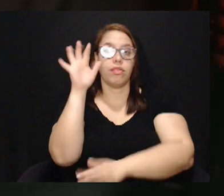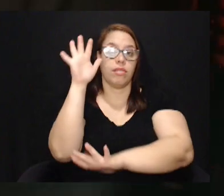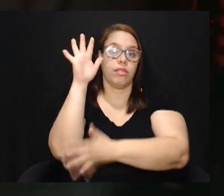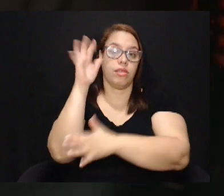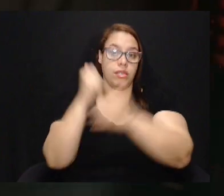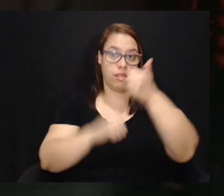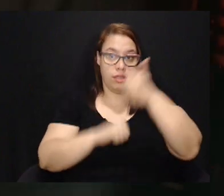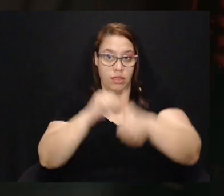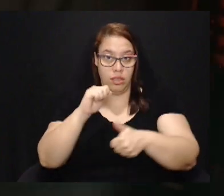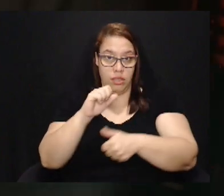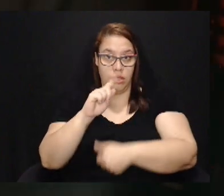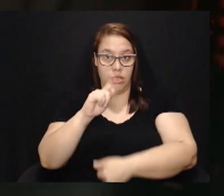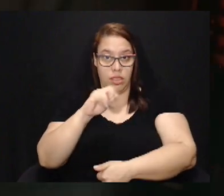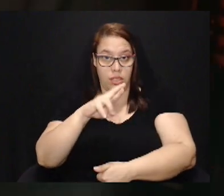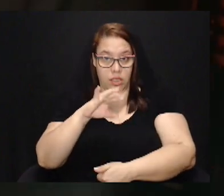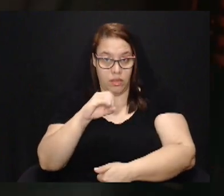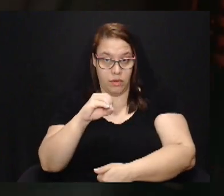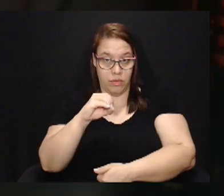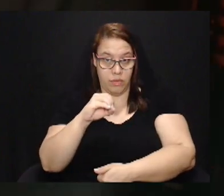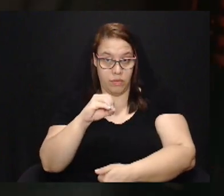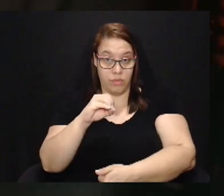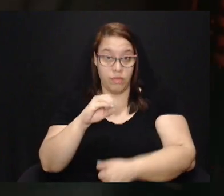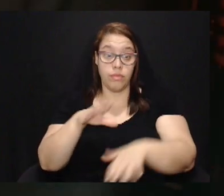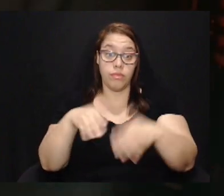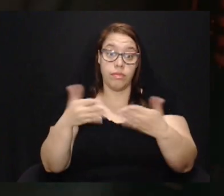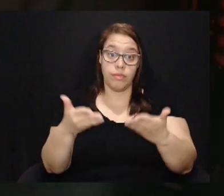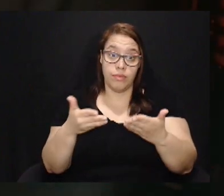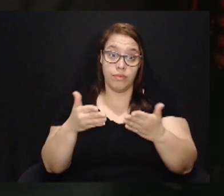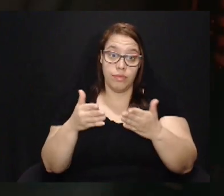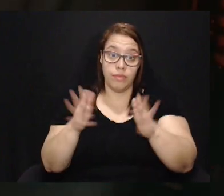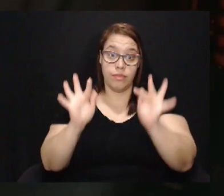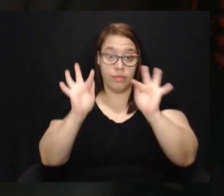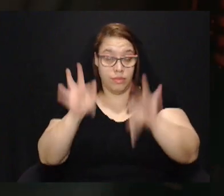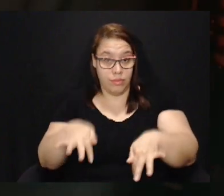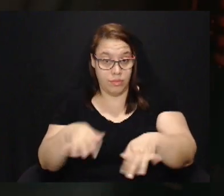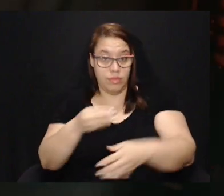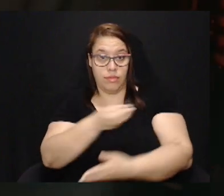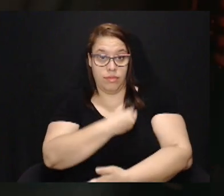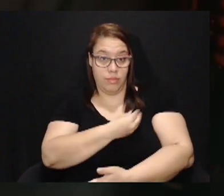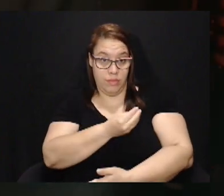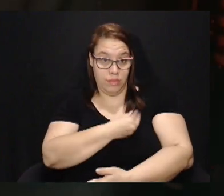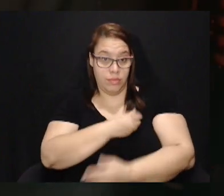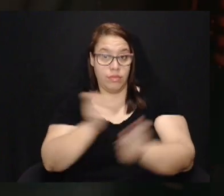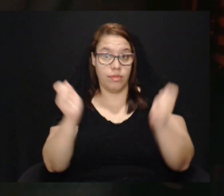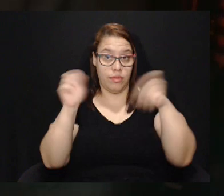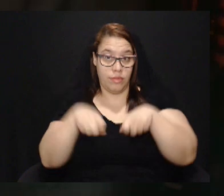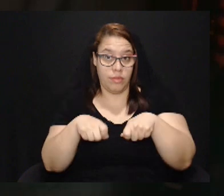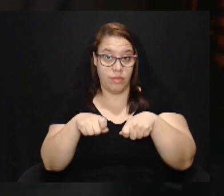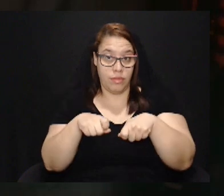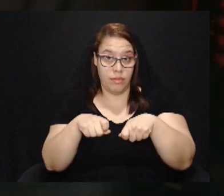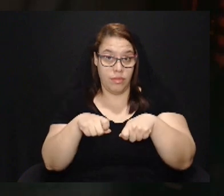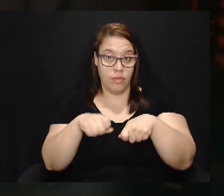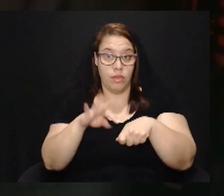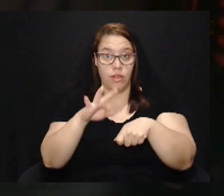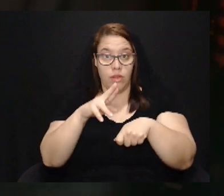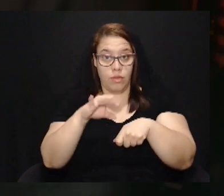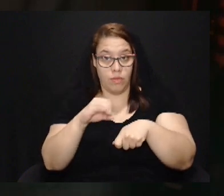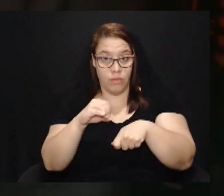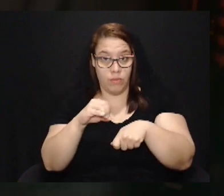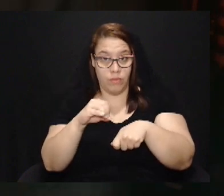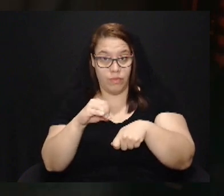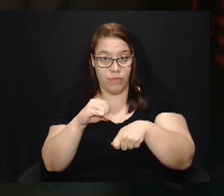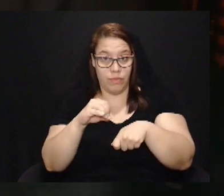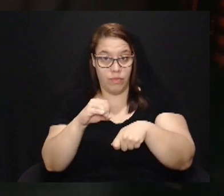Argemiro Roque e a final terá transmissão ao vivo, com possibilidade de ocorrer no estádio Brinco de Ouro da Princesa ou então